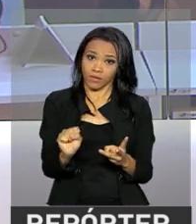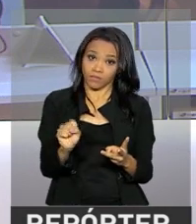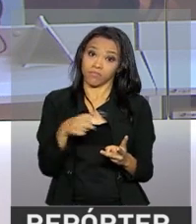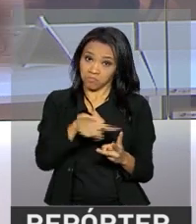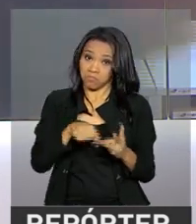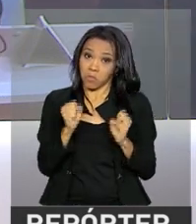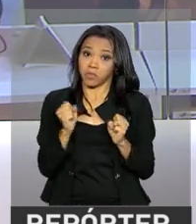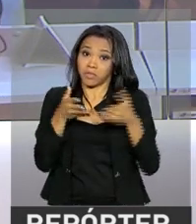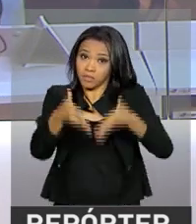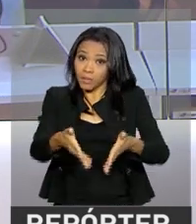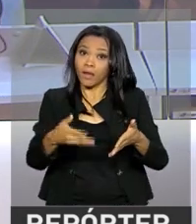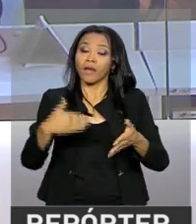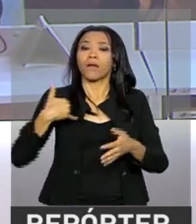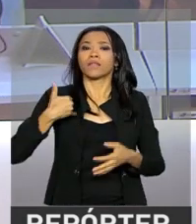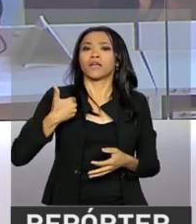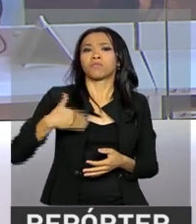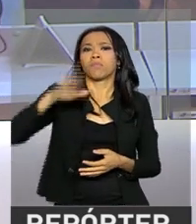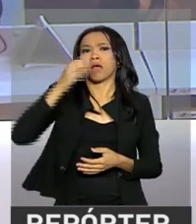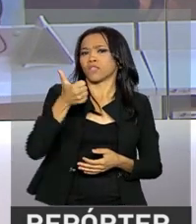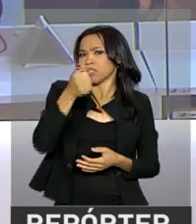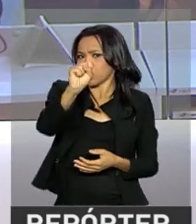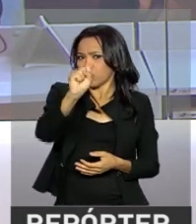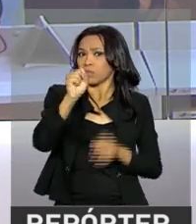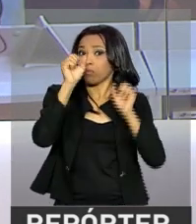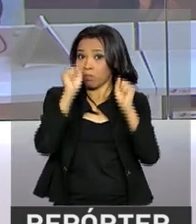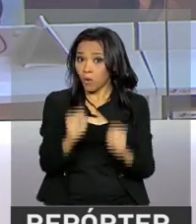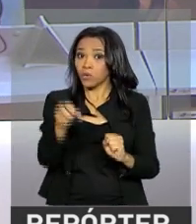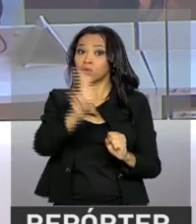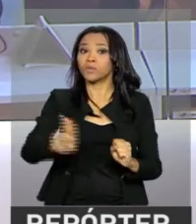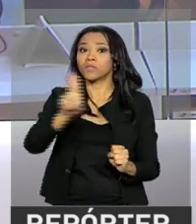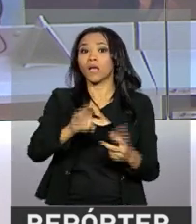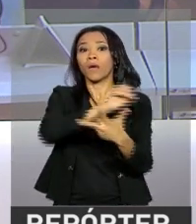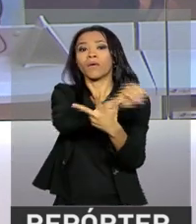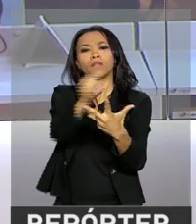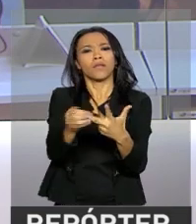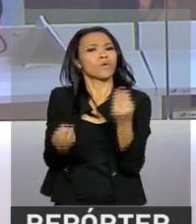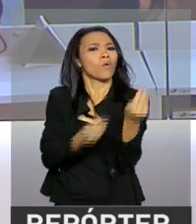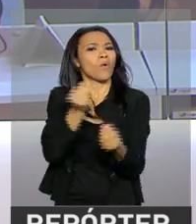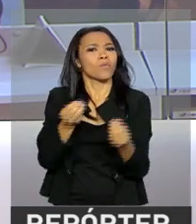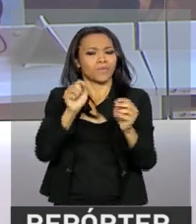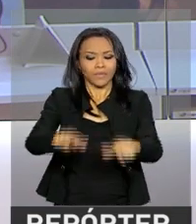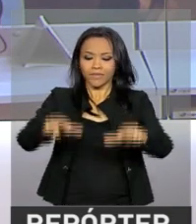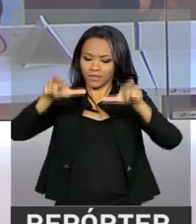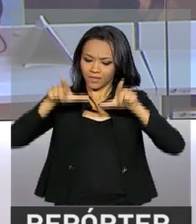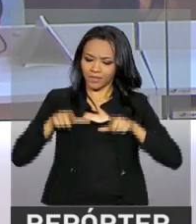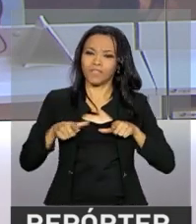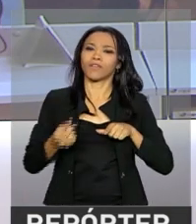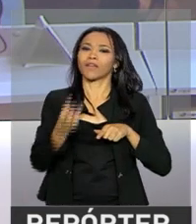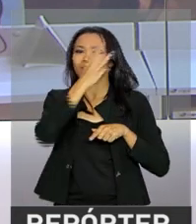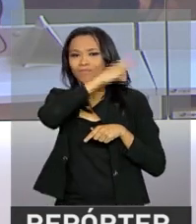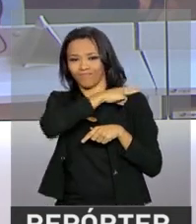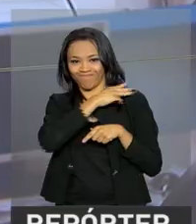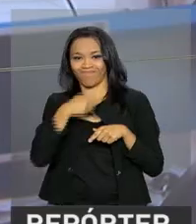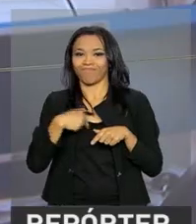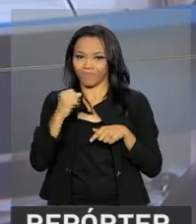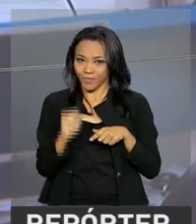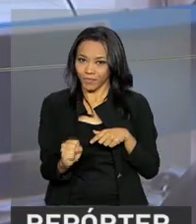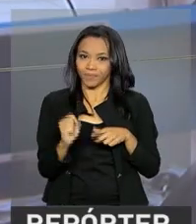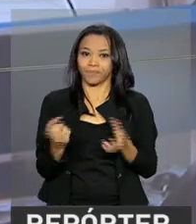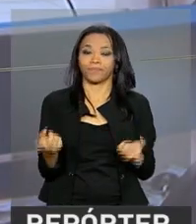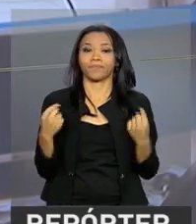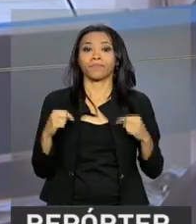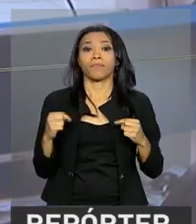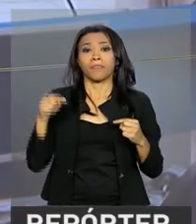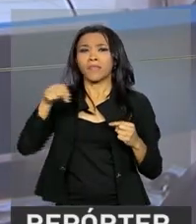Os candidatos com mais de 18 anos podem ainda usar o Enem para receber a certificação do ensino médio.